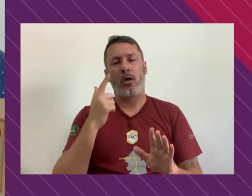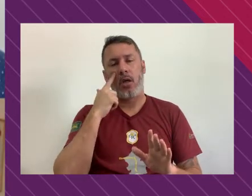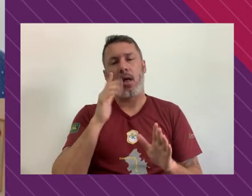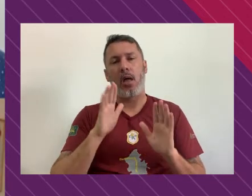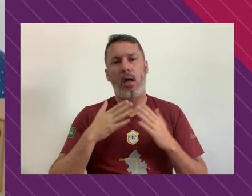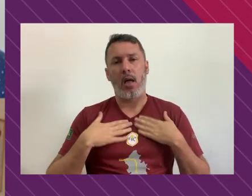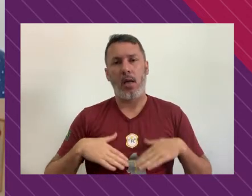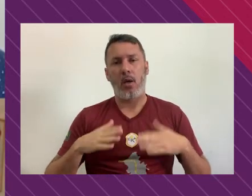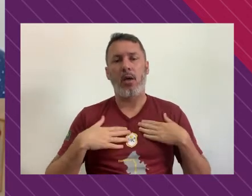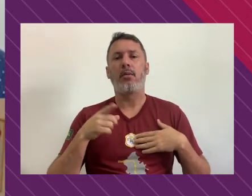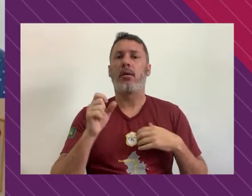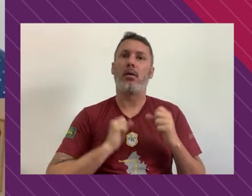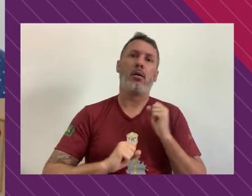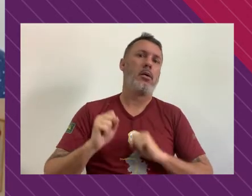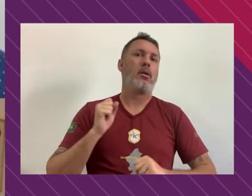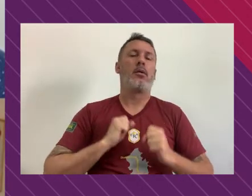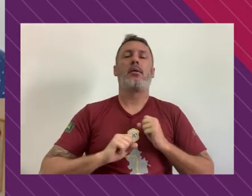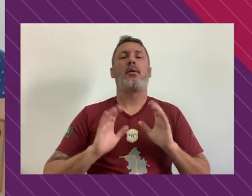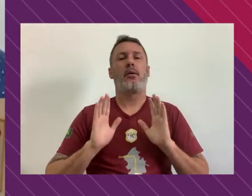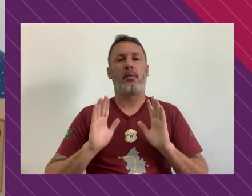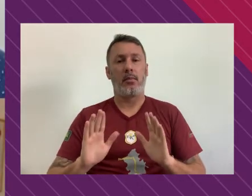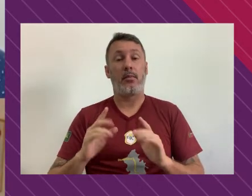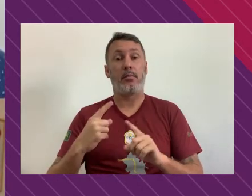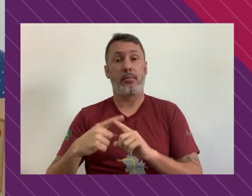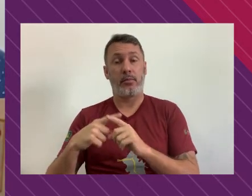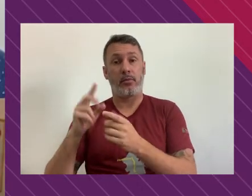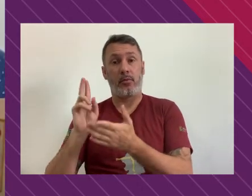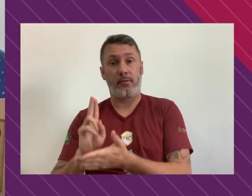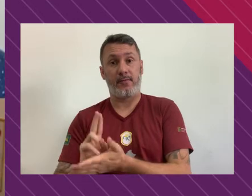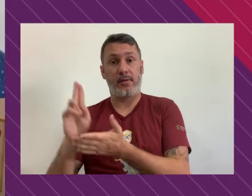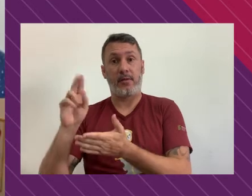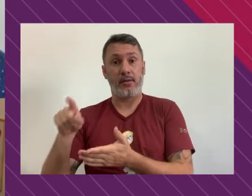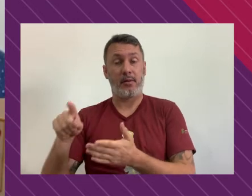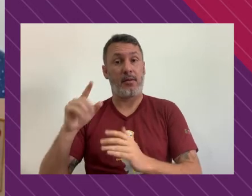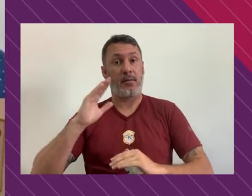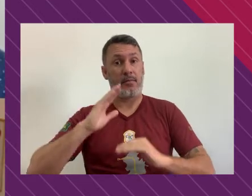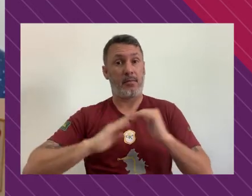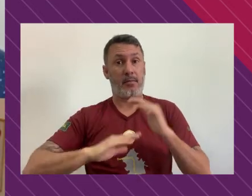não a conheço, sei que o nome é Juliana, mas com certeza isso para jovem